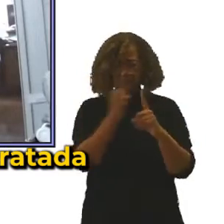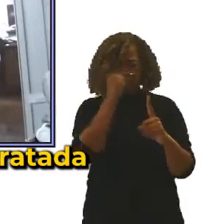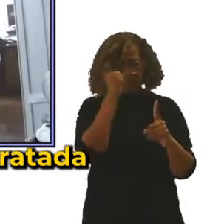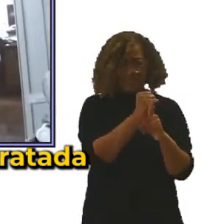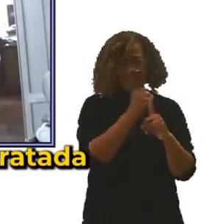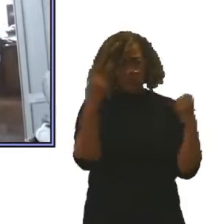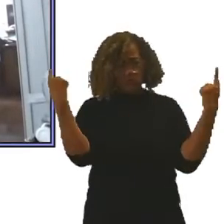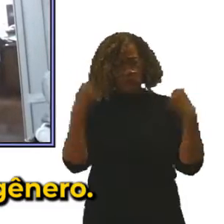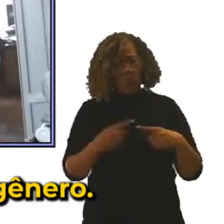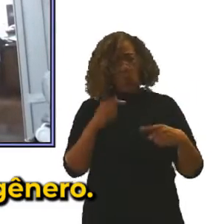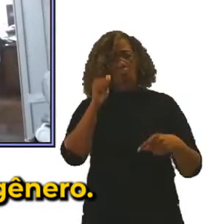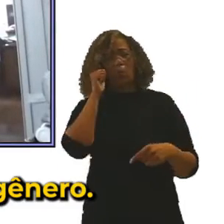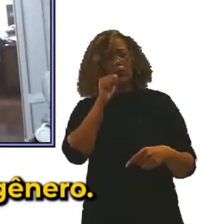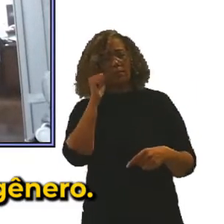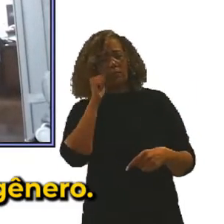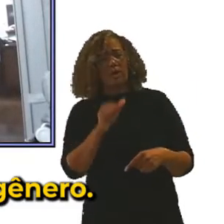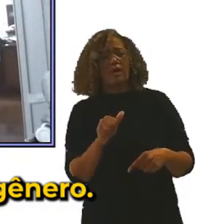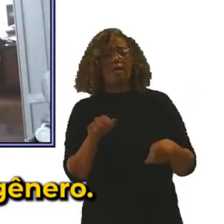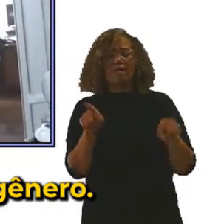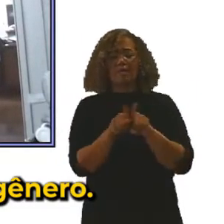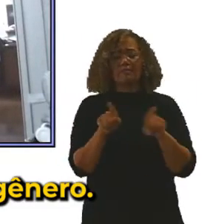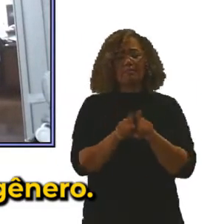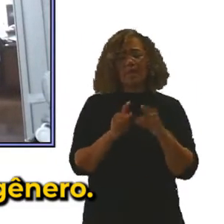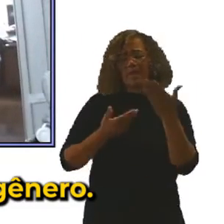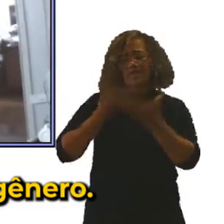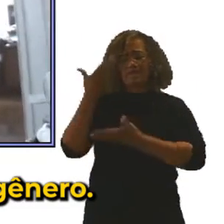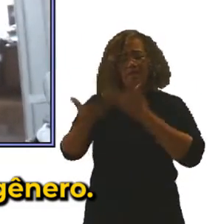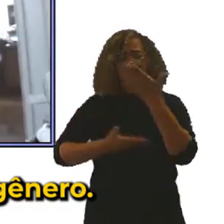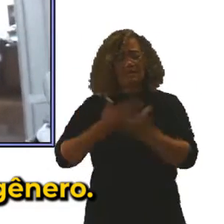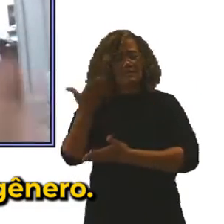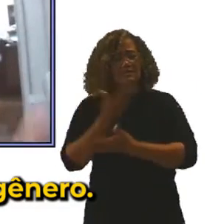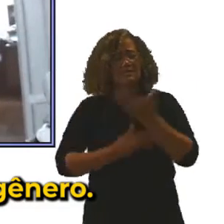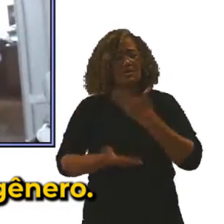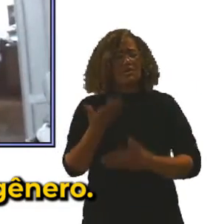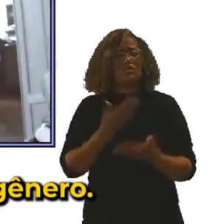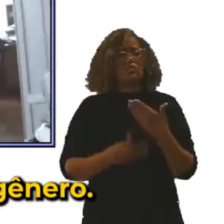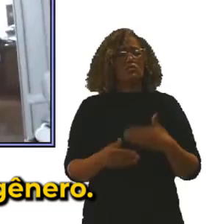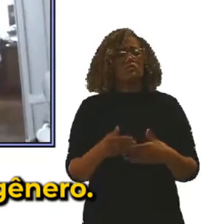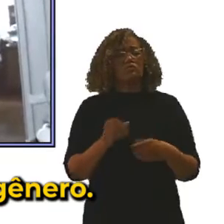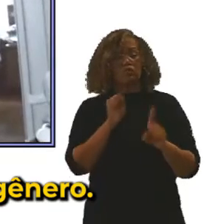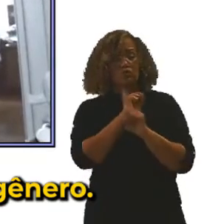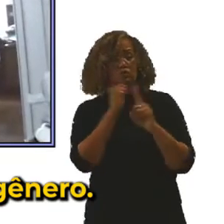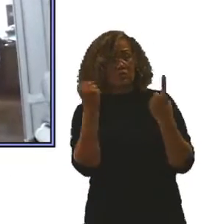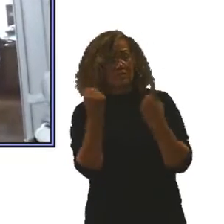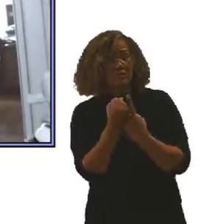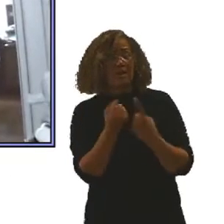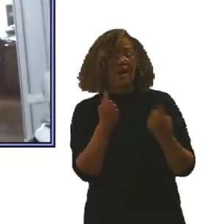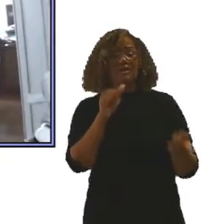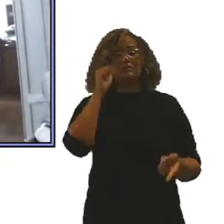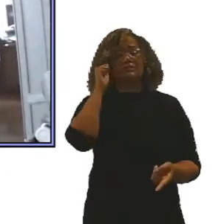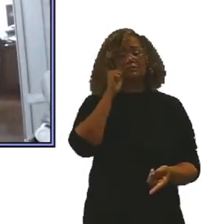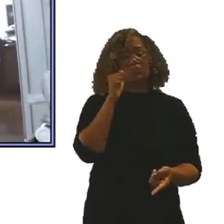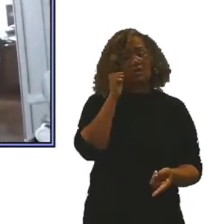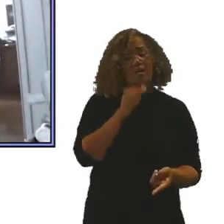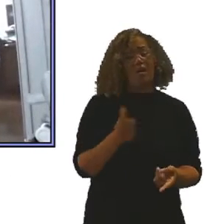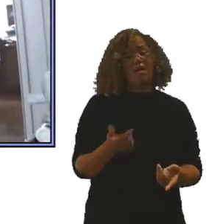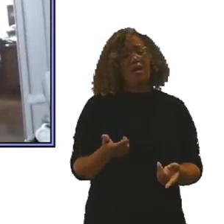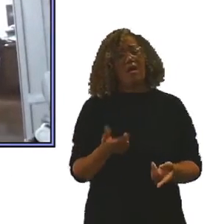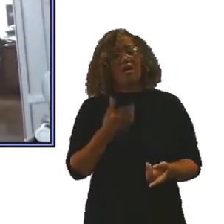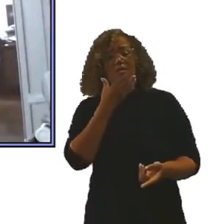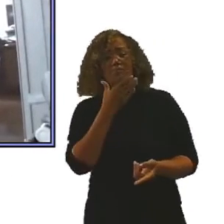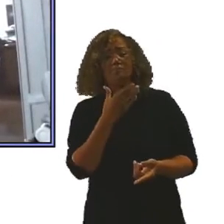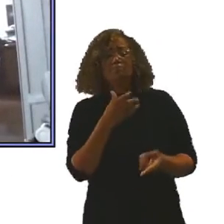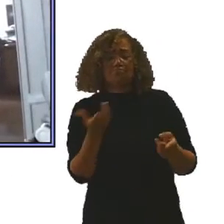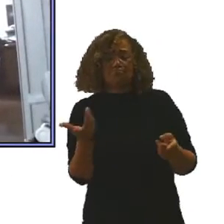sobre a perspectiva das relações judiciais, das relações sociais de gênero, eu